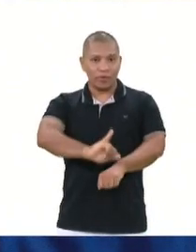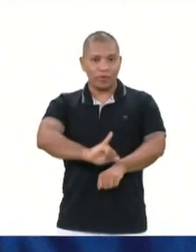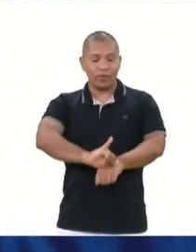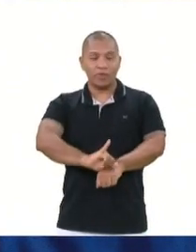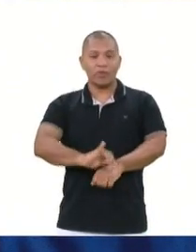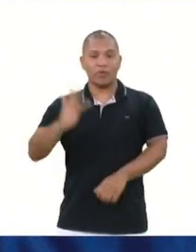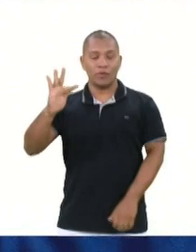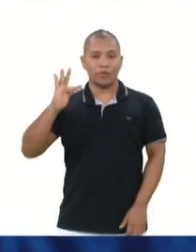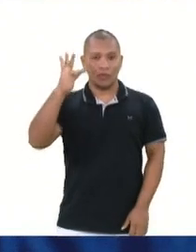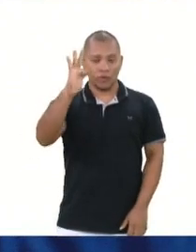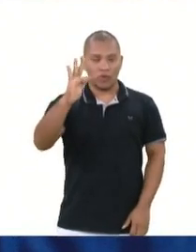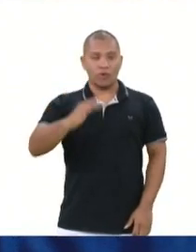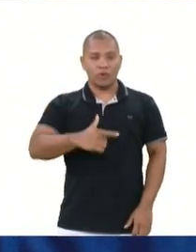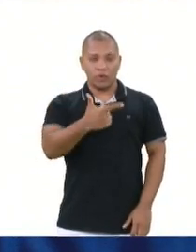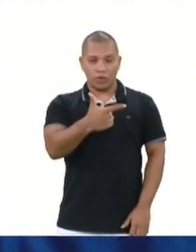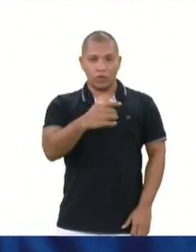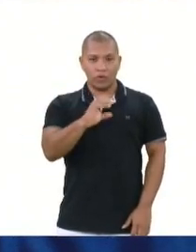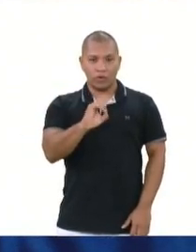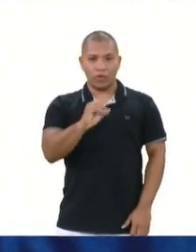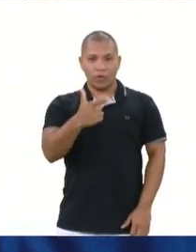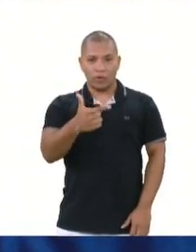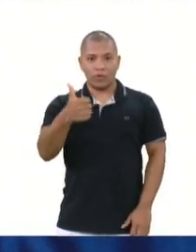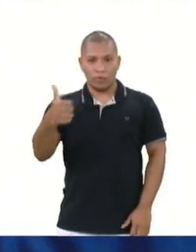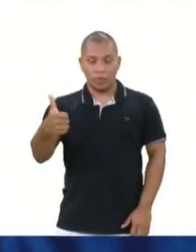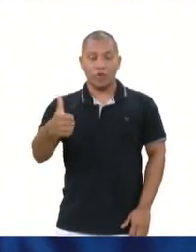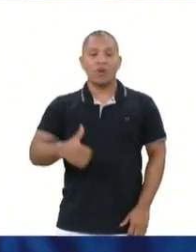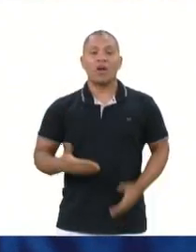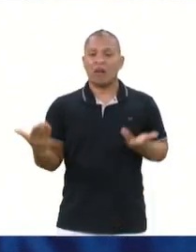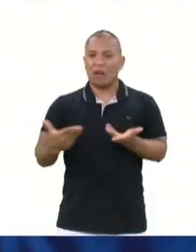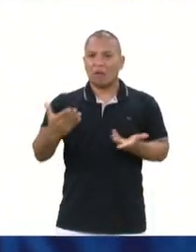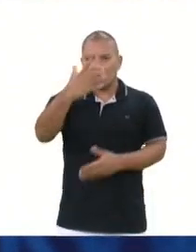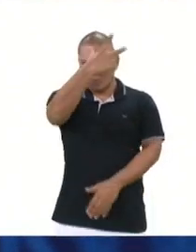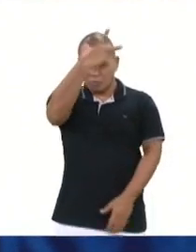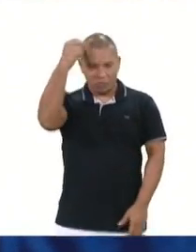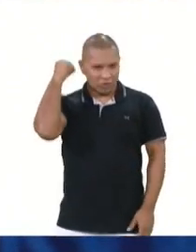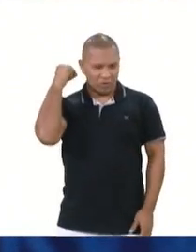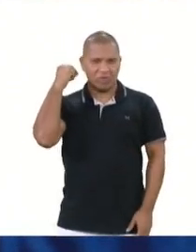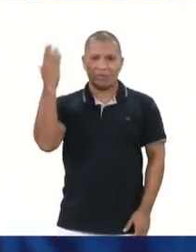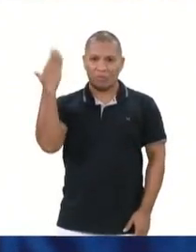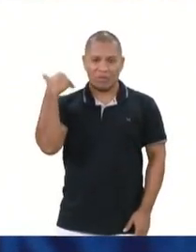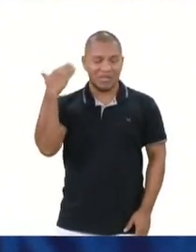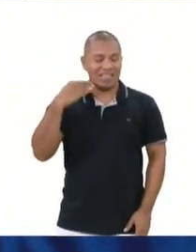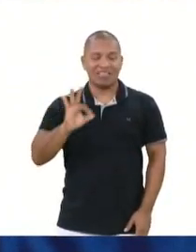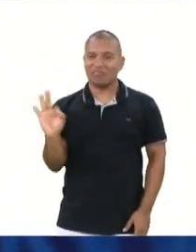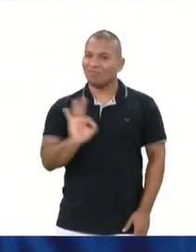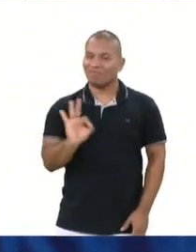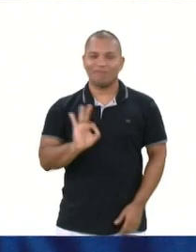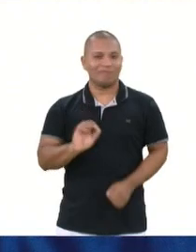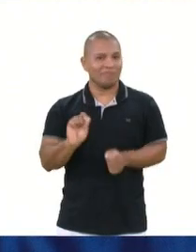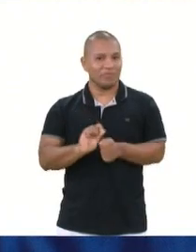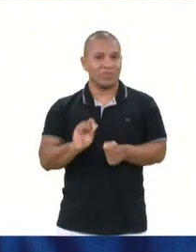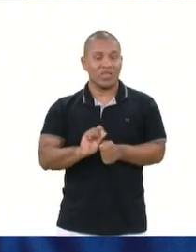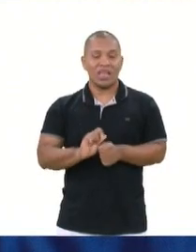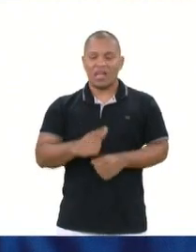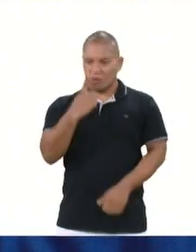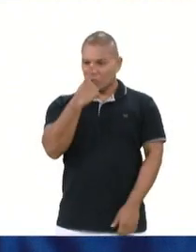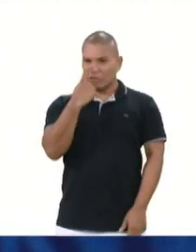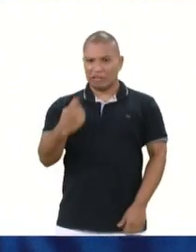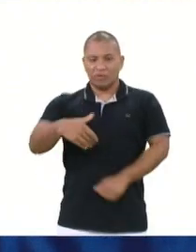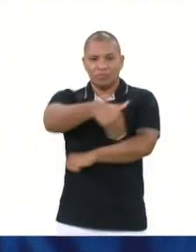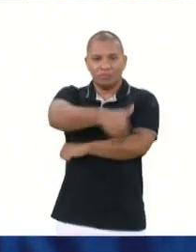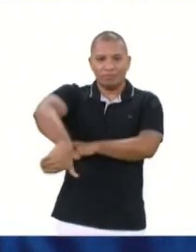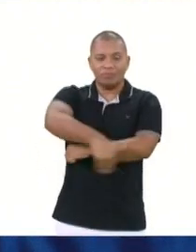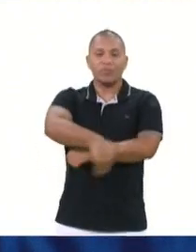atual prefeito nada fez para avançar nessa questão. E o que se vê em muitos bairros é o lixo acumulado nas ruas.